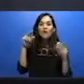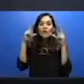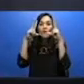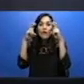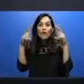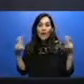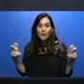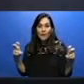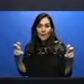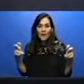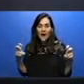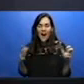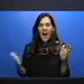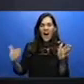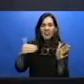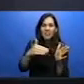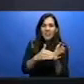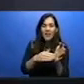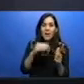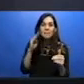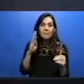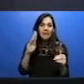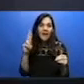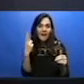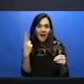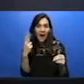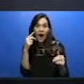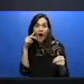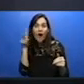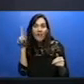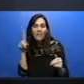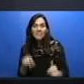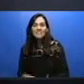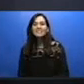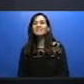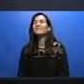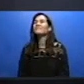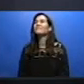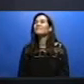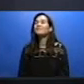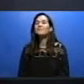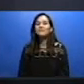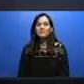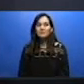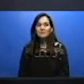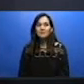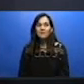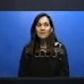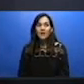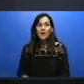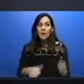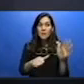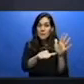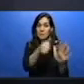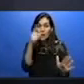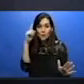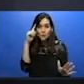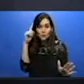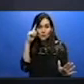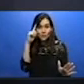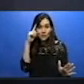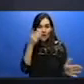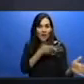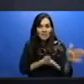Florianópolis a Belo Horizonte, tá? Então aqui, primeiro dia, saída do aeroporto Hercílio Luz em Florianópolis e chegada a